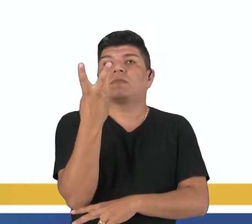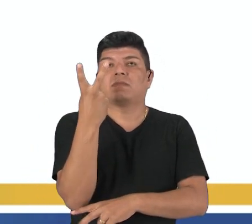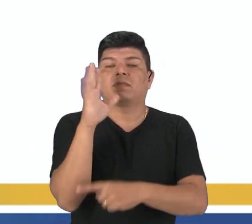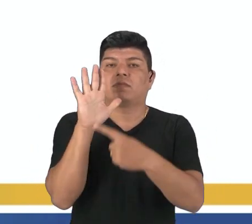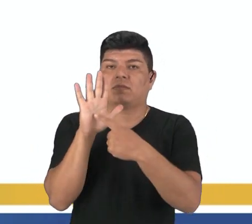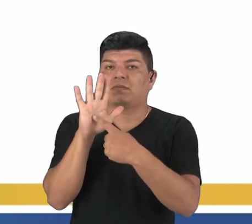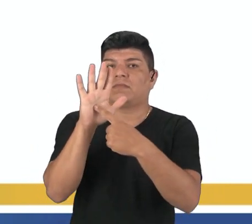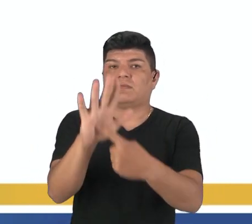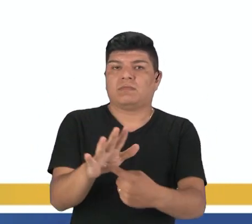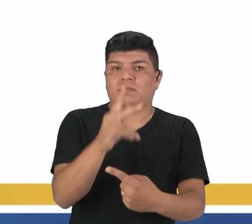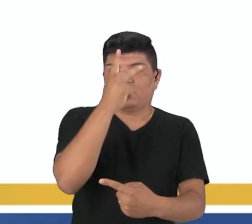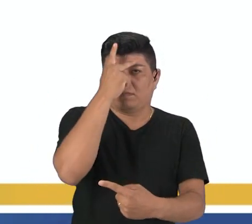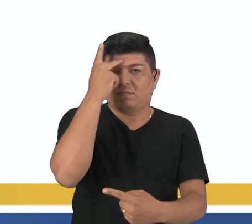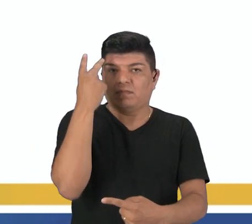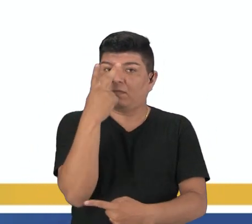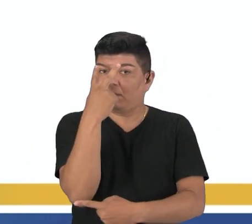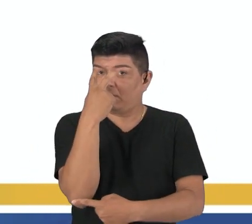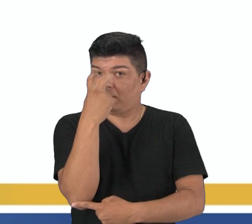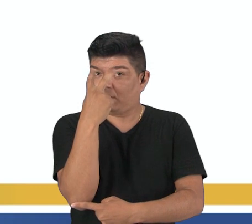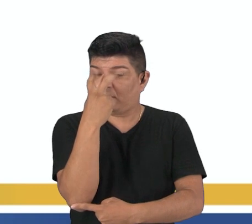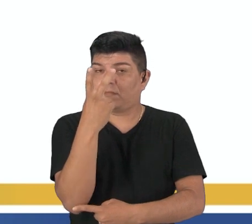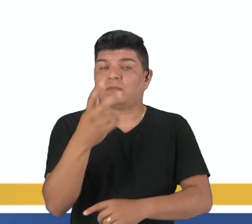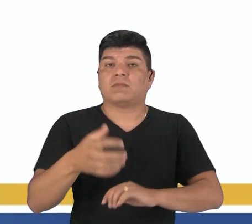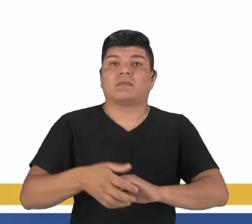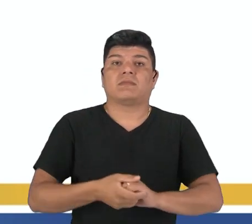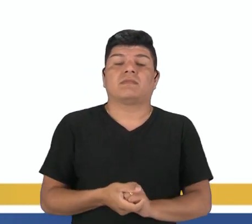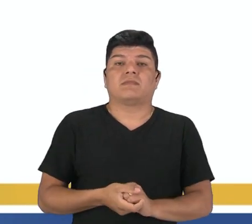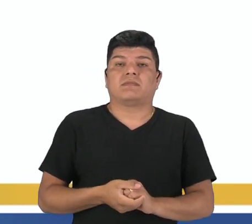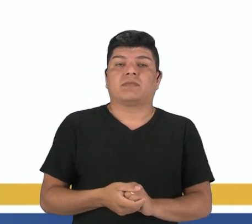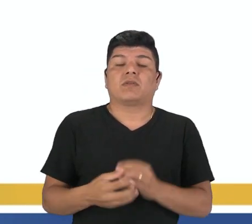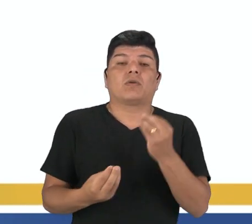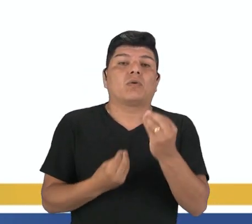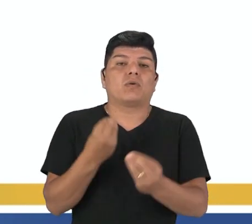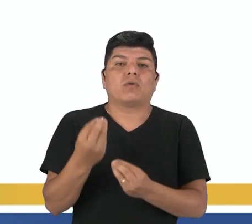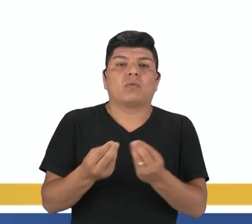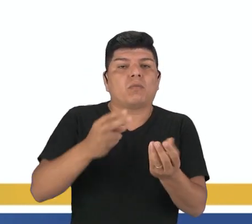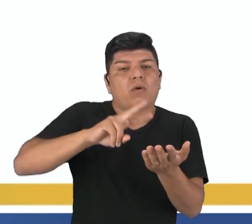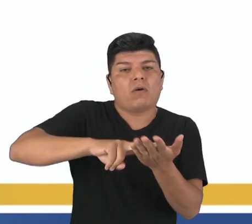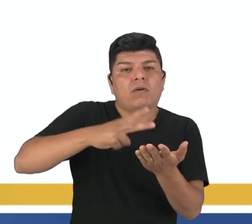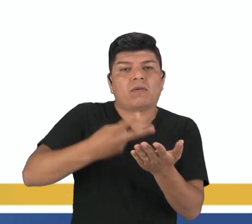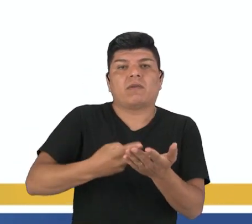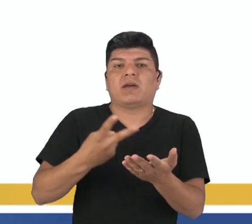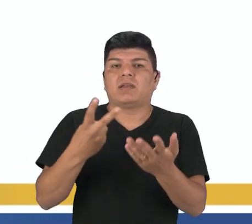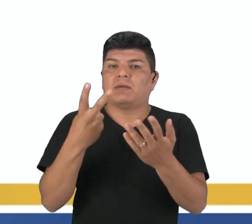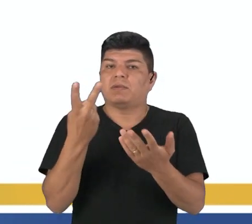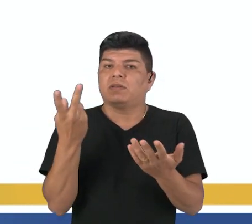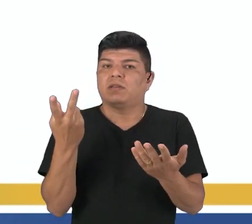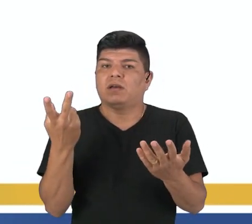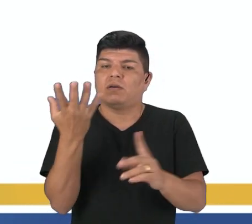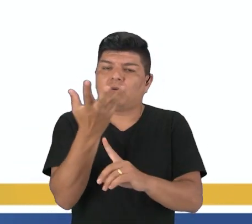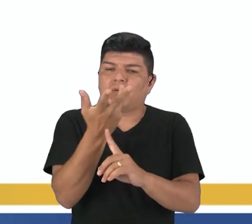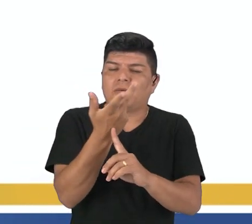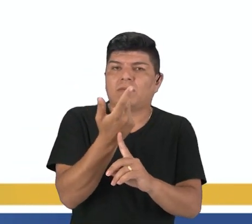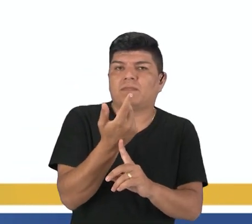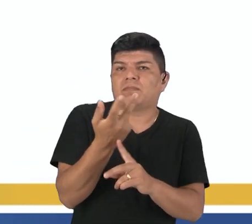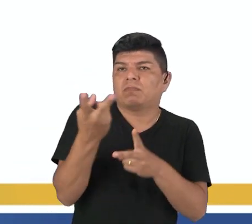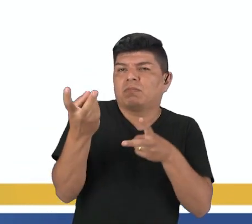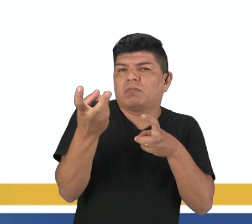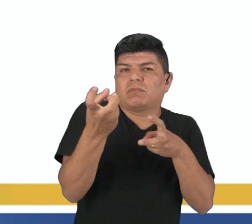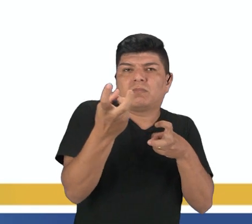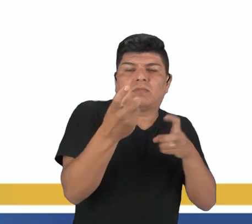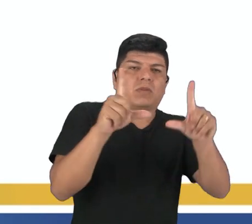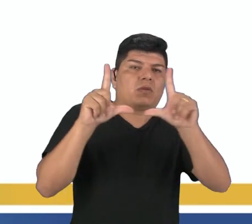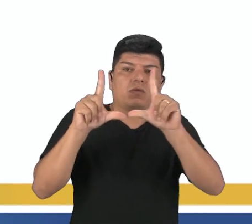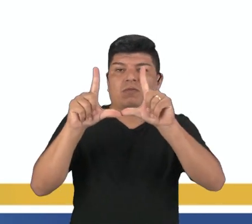esse deficiente visual. Como um deficiente visual vai poder interpretar uma obra de arte, vai poder observar um